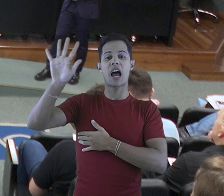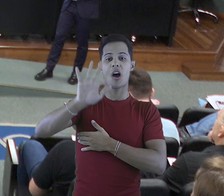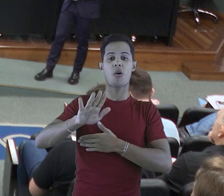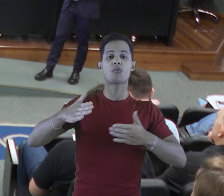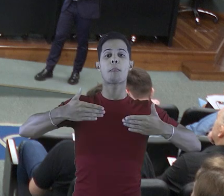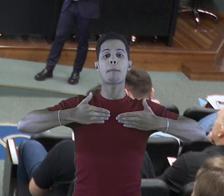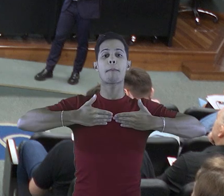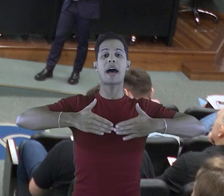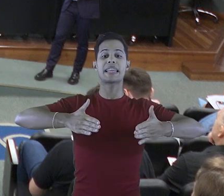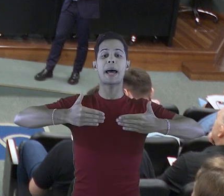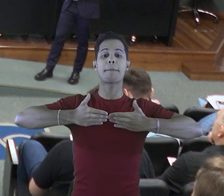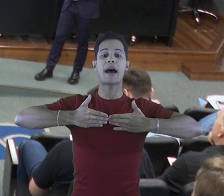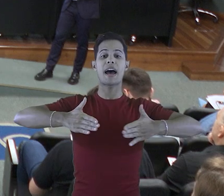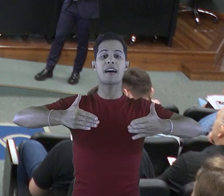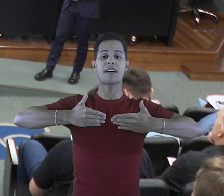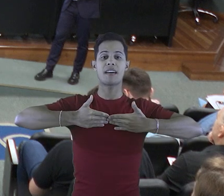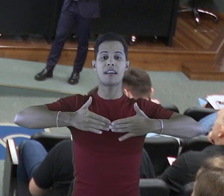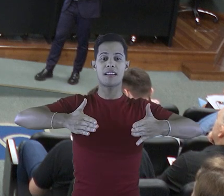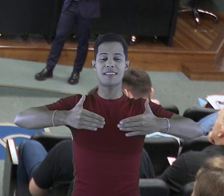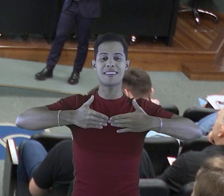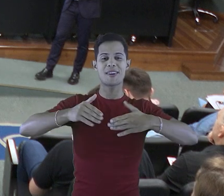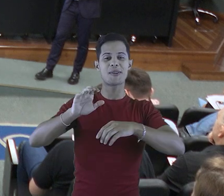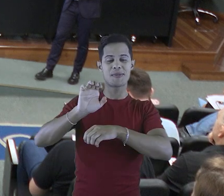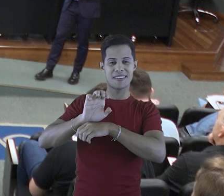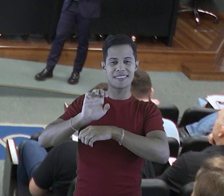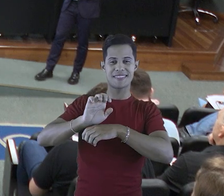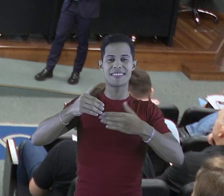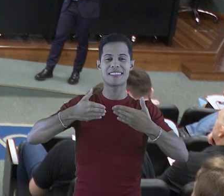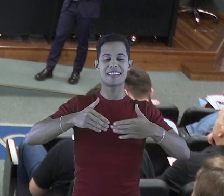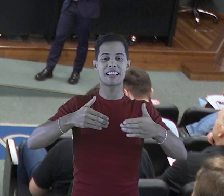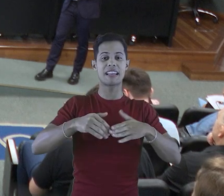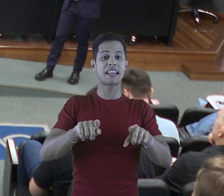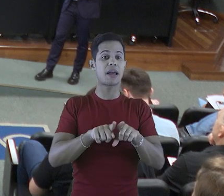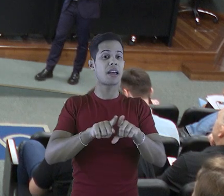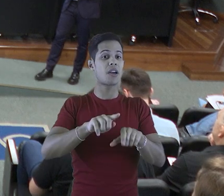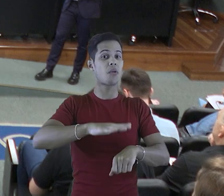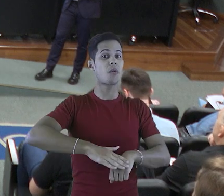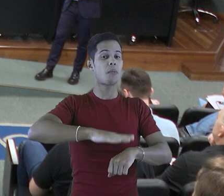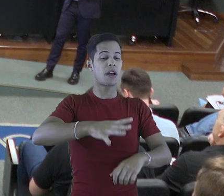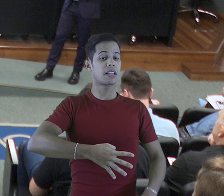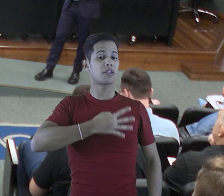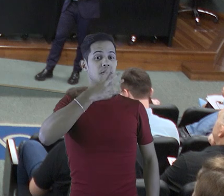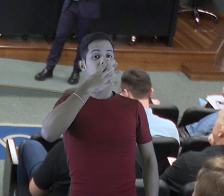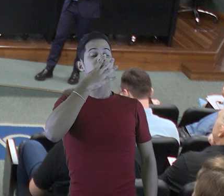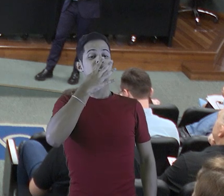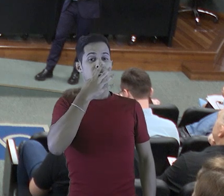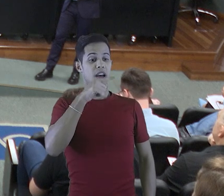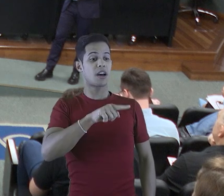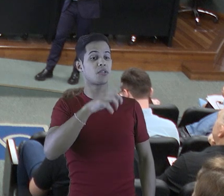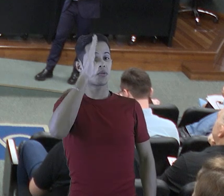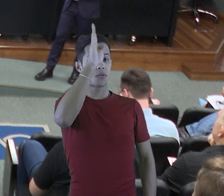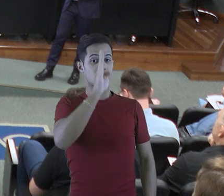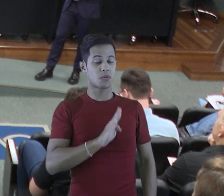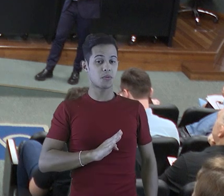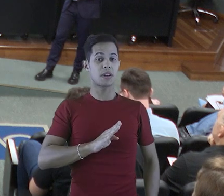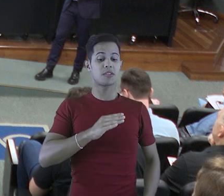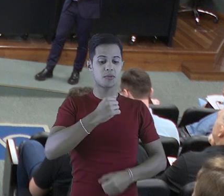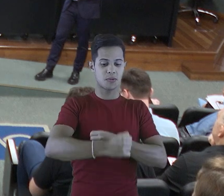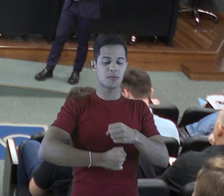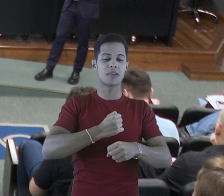pelo Editorial Análise, e o mais admirado do Brasil no ranking Compliance on Top 2022.